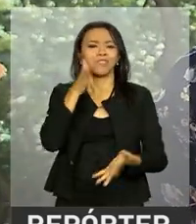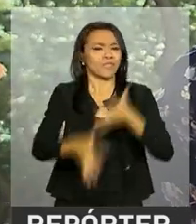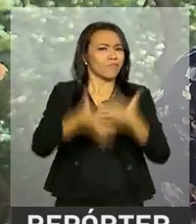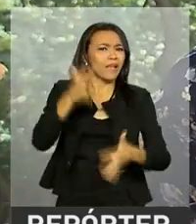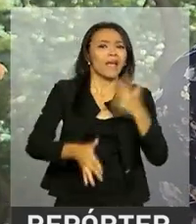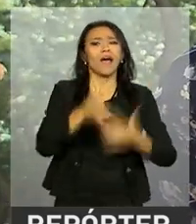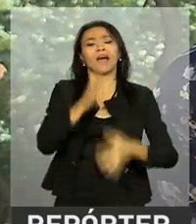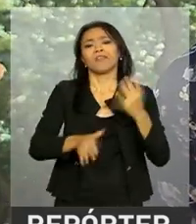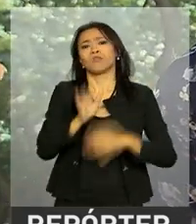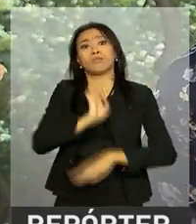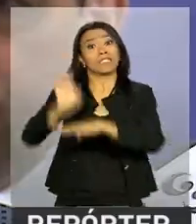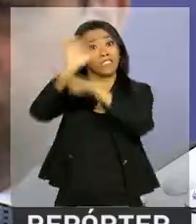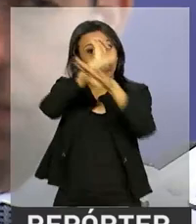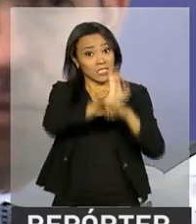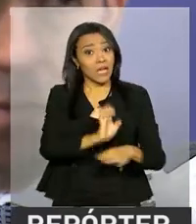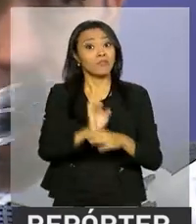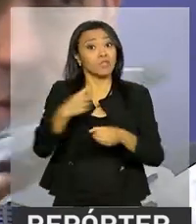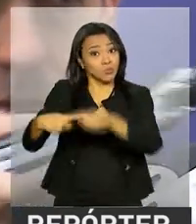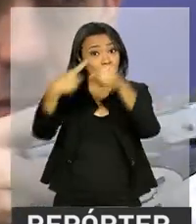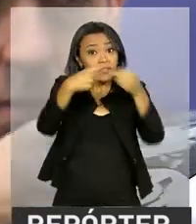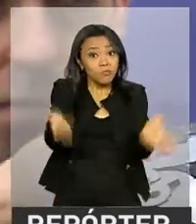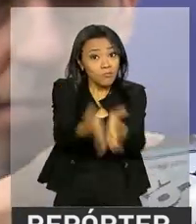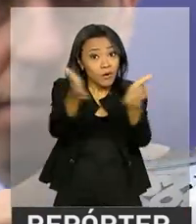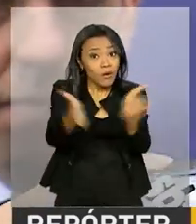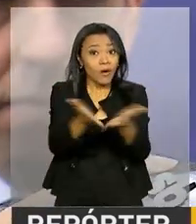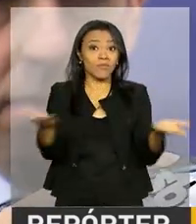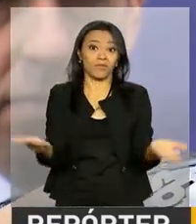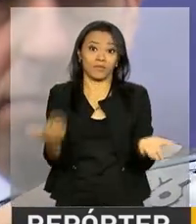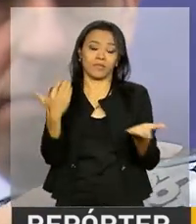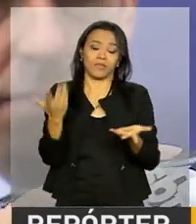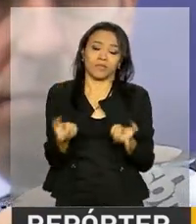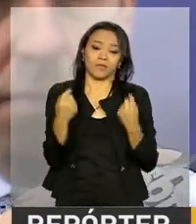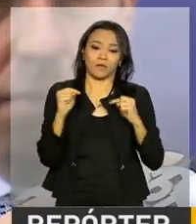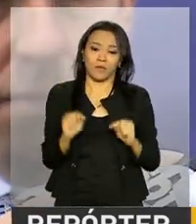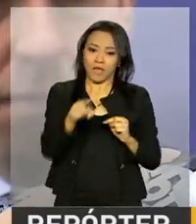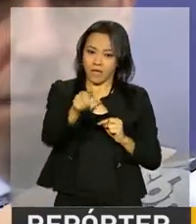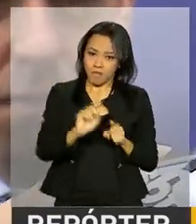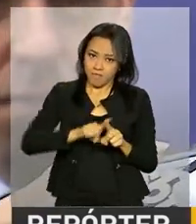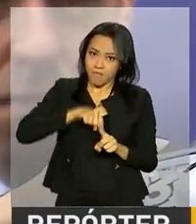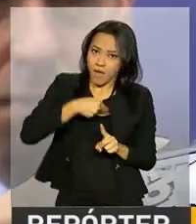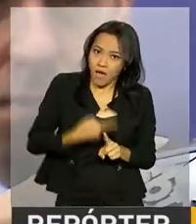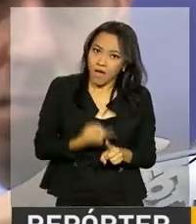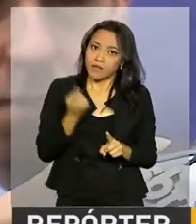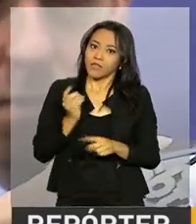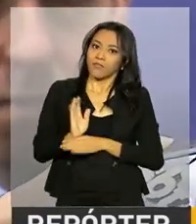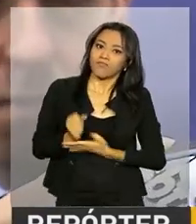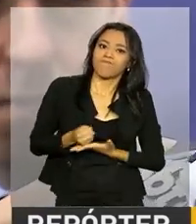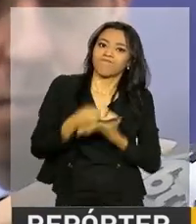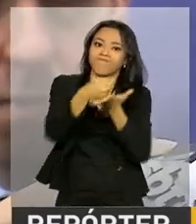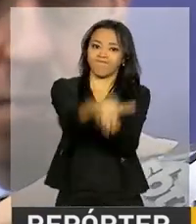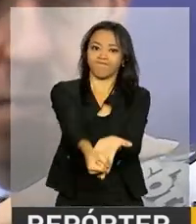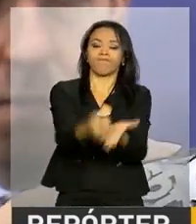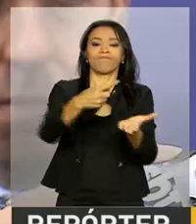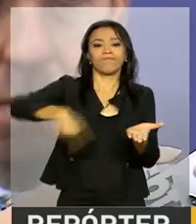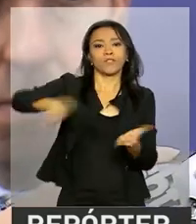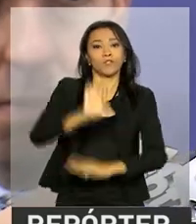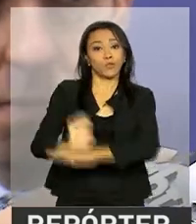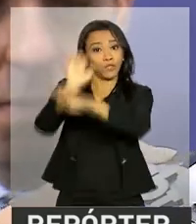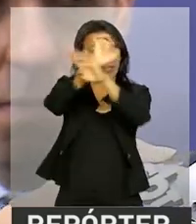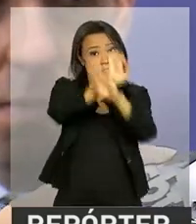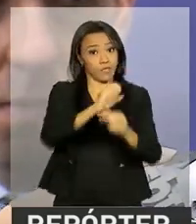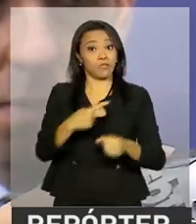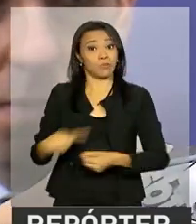municípios mais pobres é mais um componente positivo que vai fazer com que os estados e municípios possam